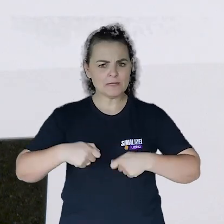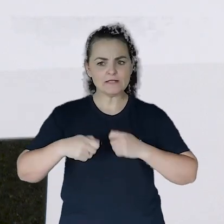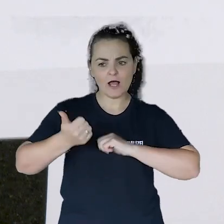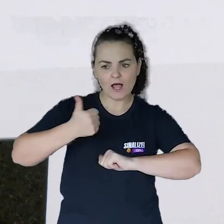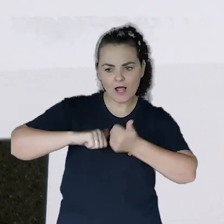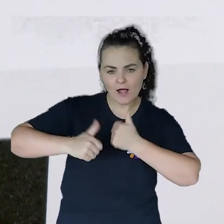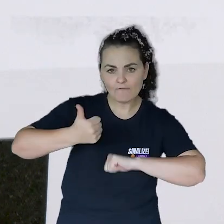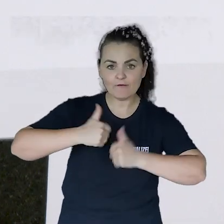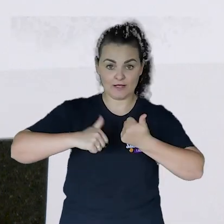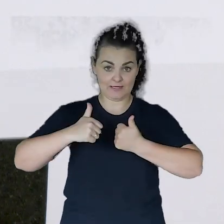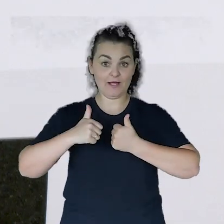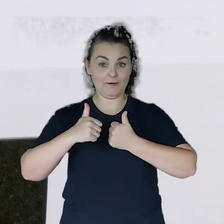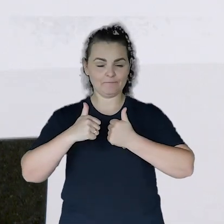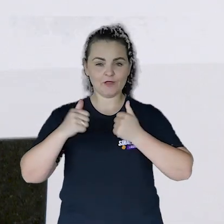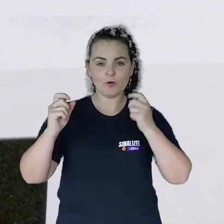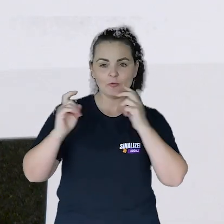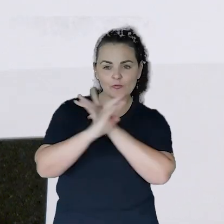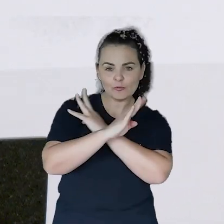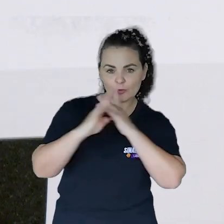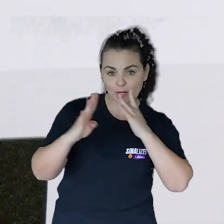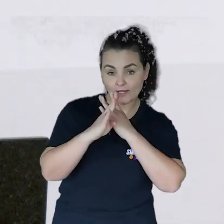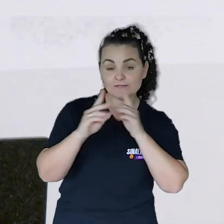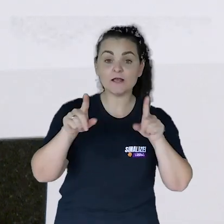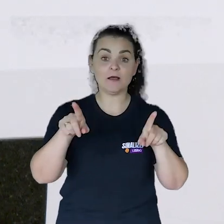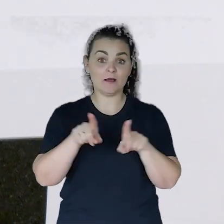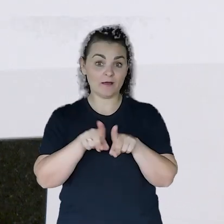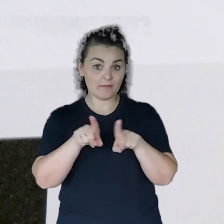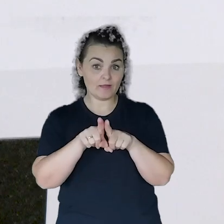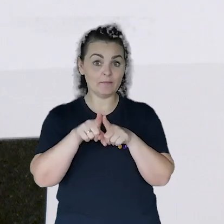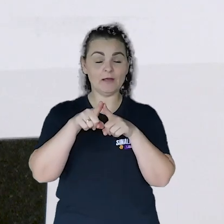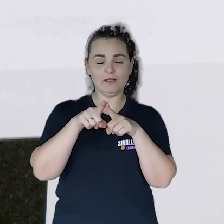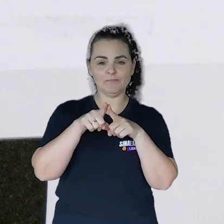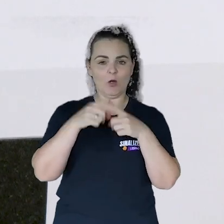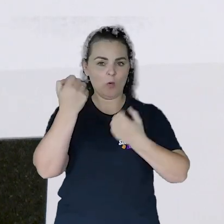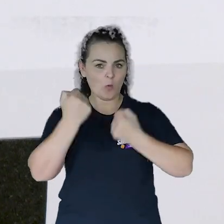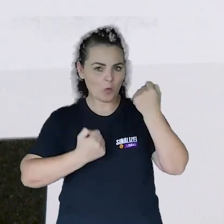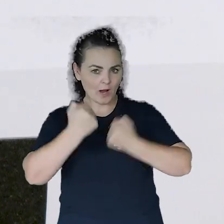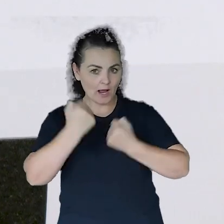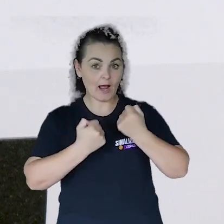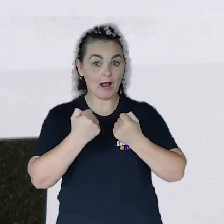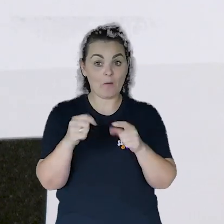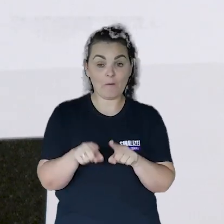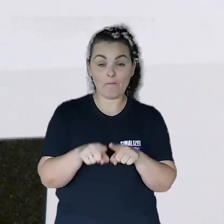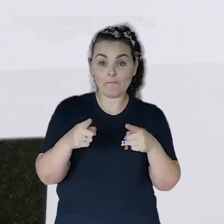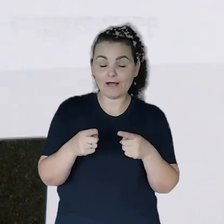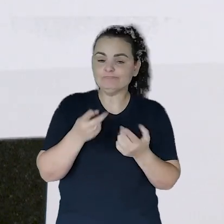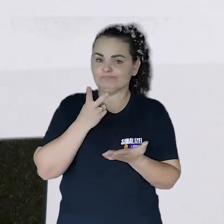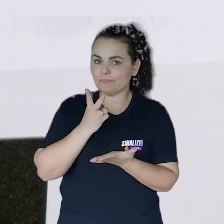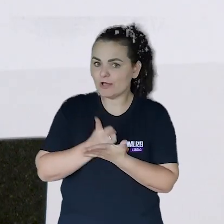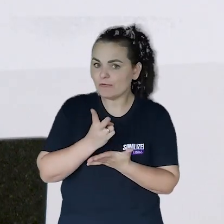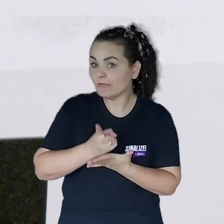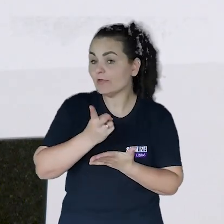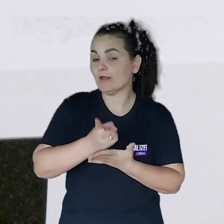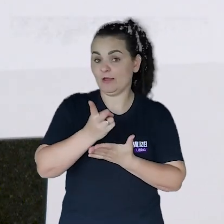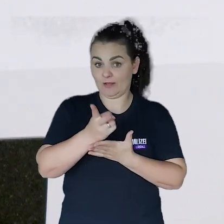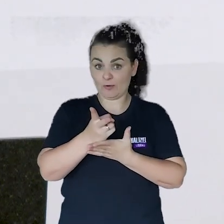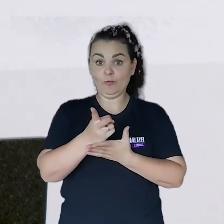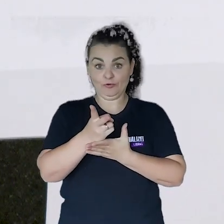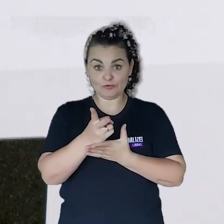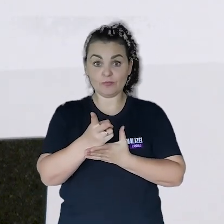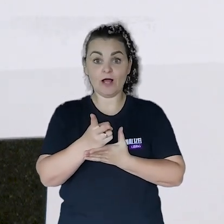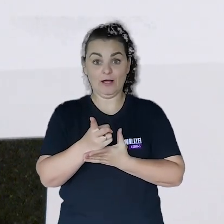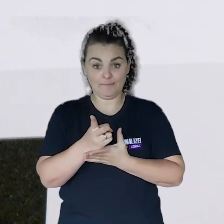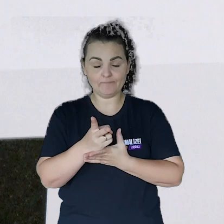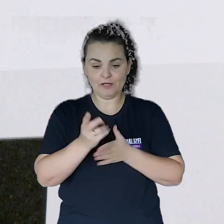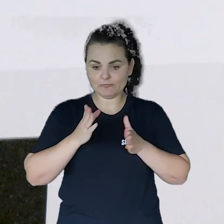bolsão no fluxo de pedreas e veículos garantir que não comprometa a segurança e a fluidez do tráfego no